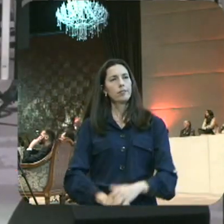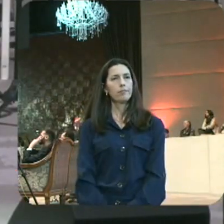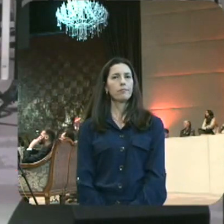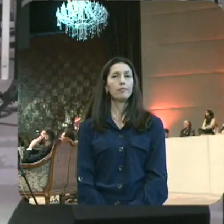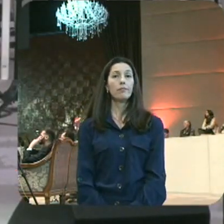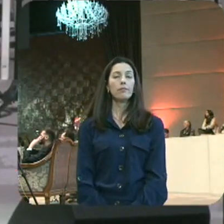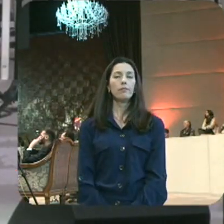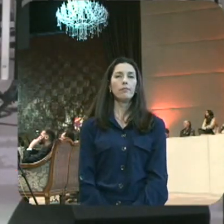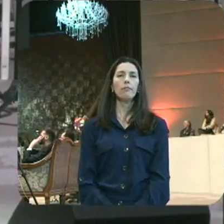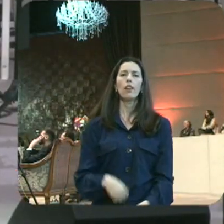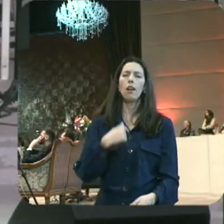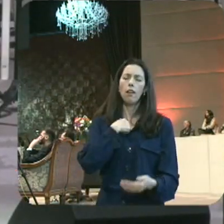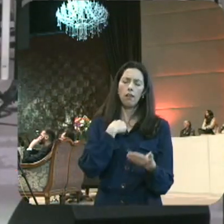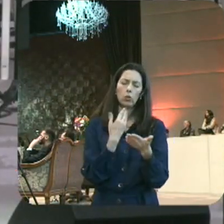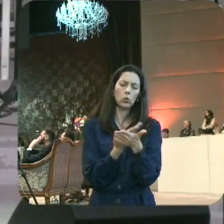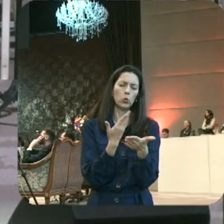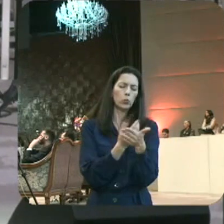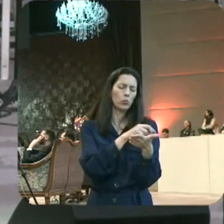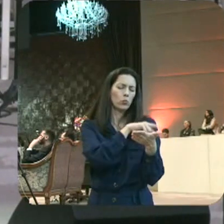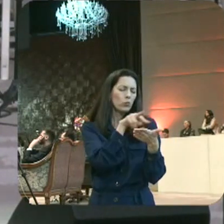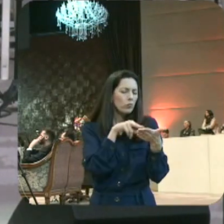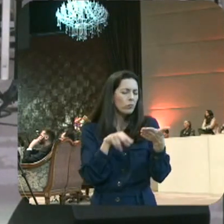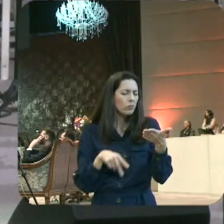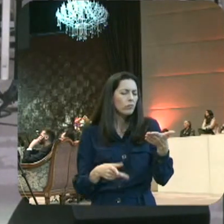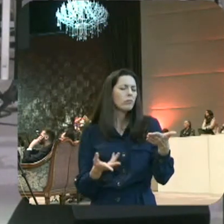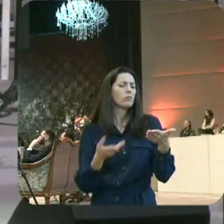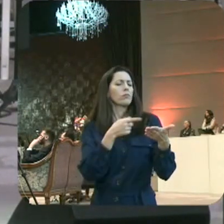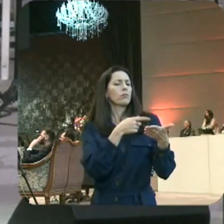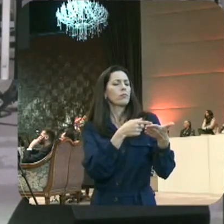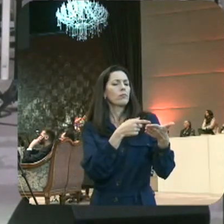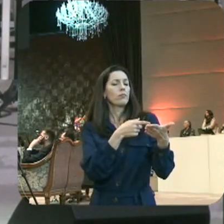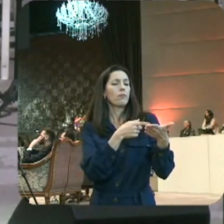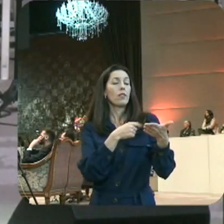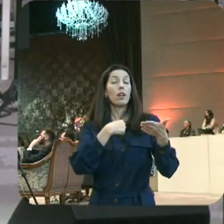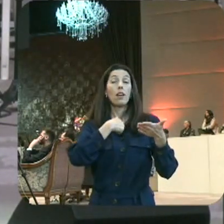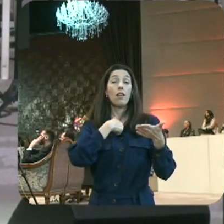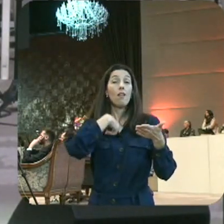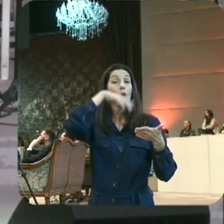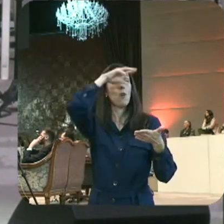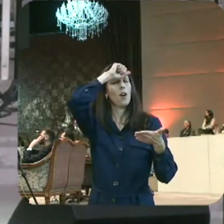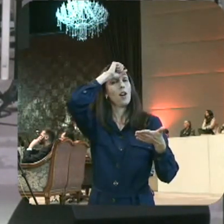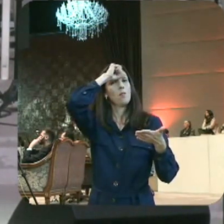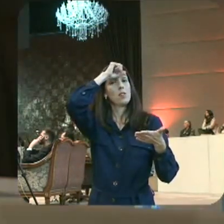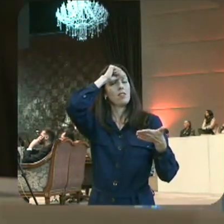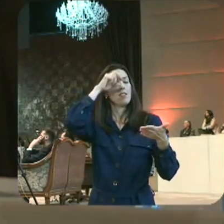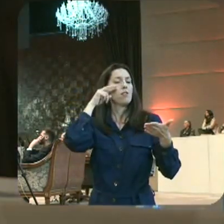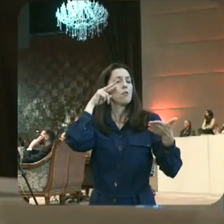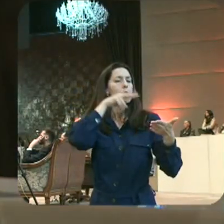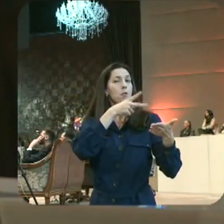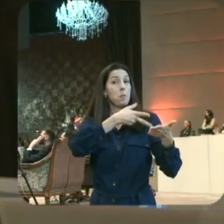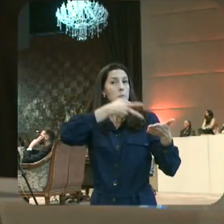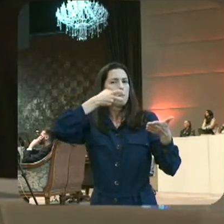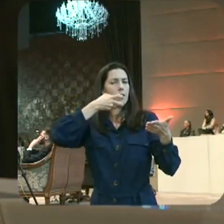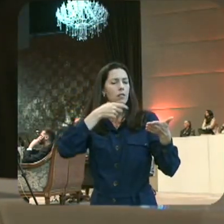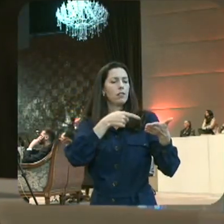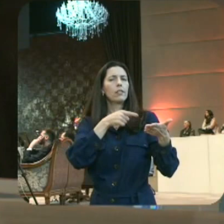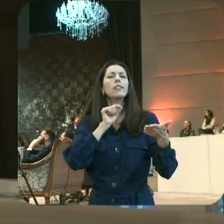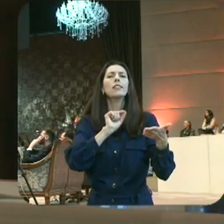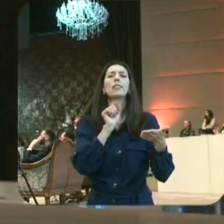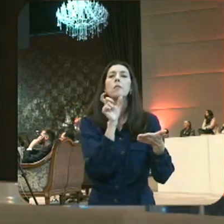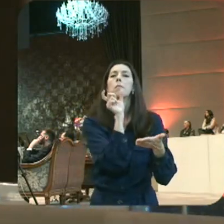eu, à medida que eu estava estudando esse texto, eu aprendi, eu vi, eu percebi que tinha